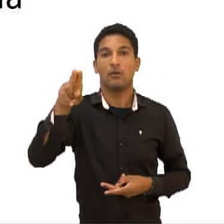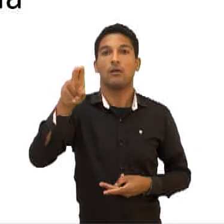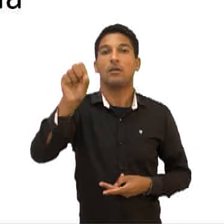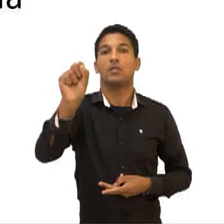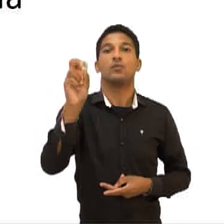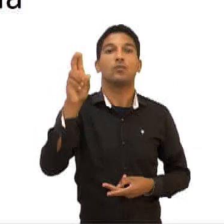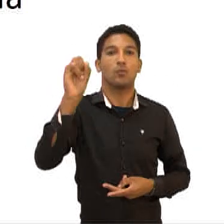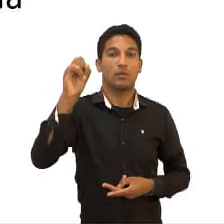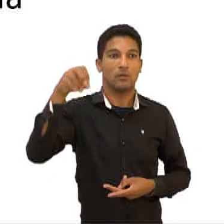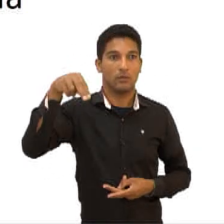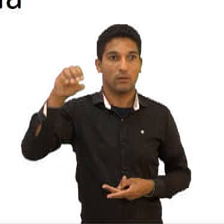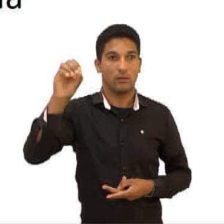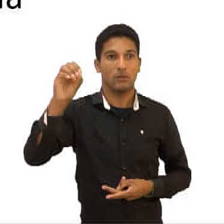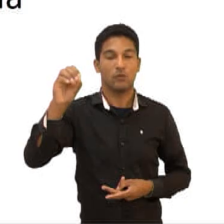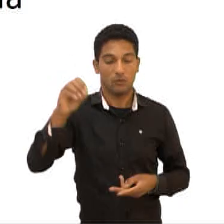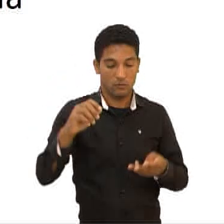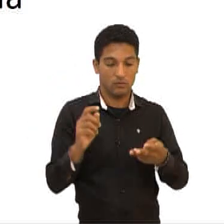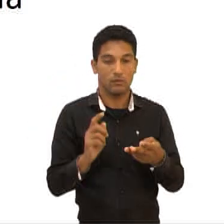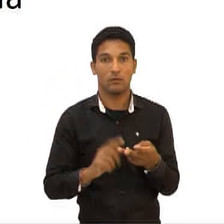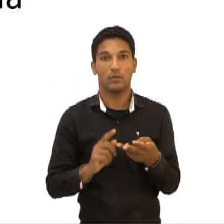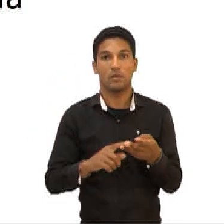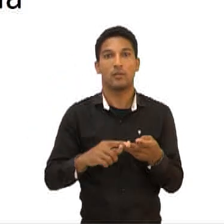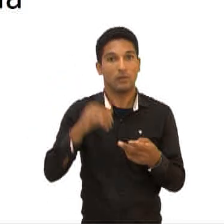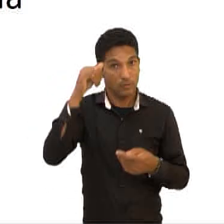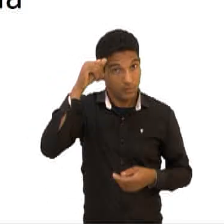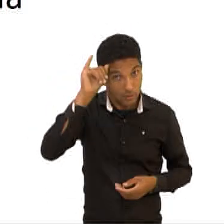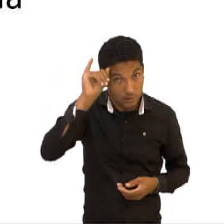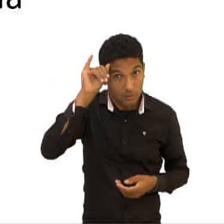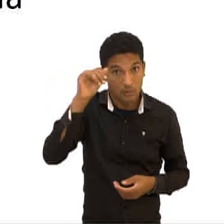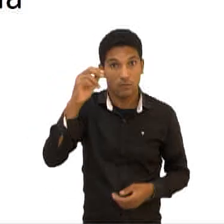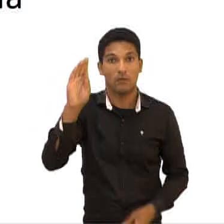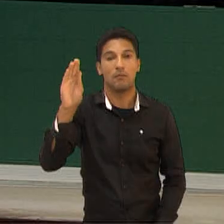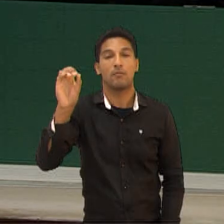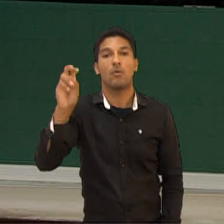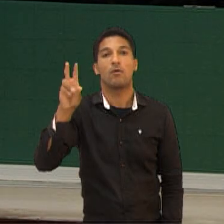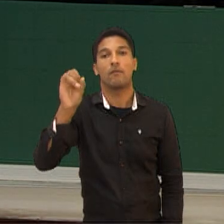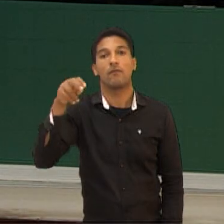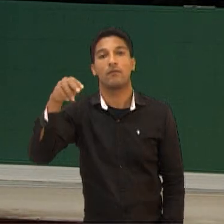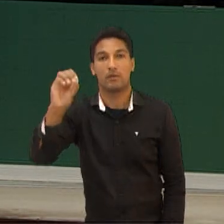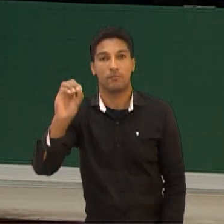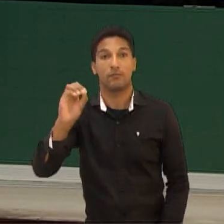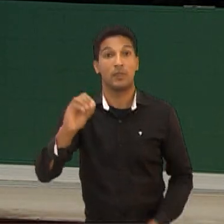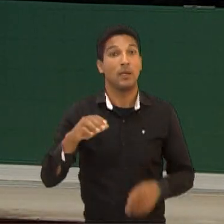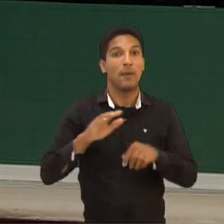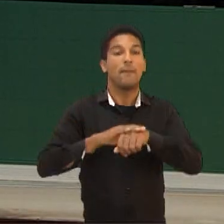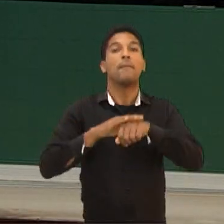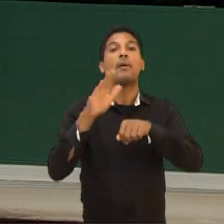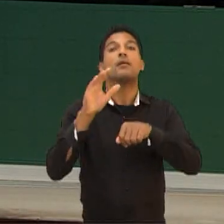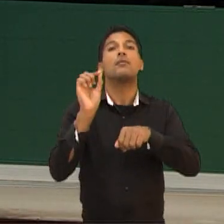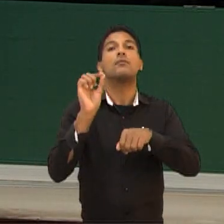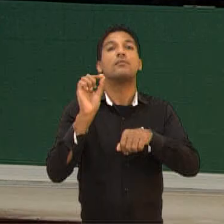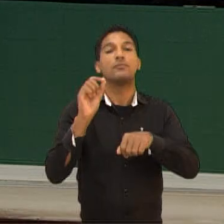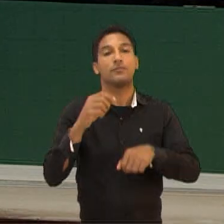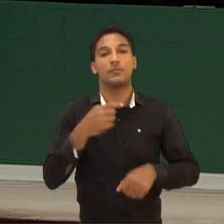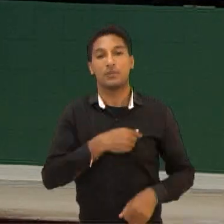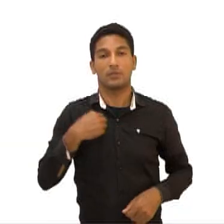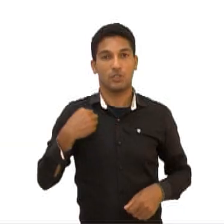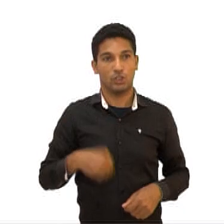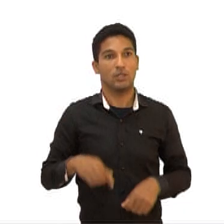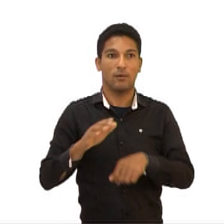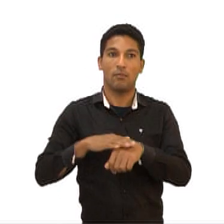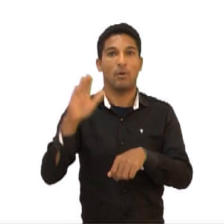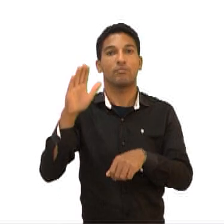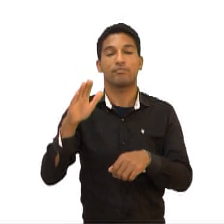de bovinos. Mais uma vez, a China aí em destaque nesse setor da economia. Aqui uma